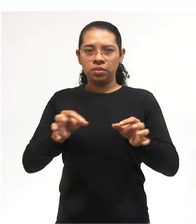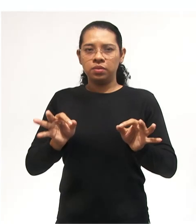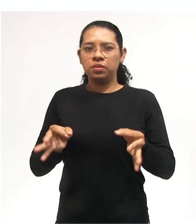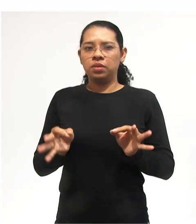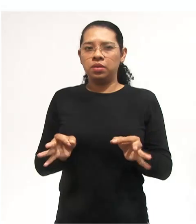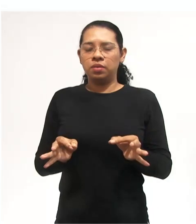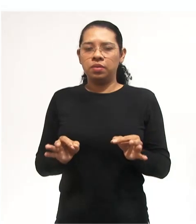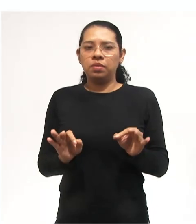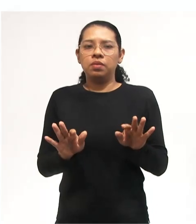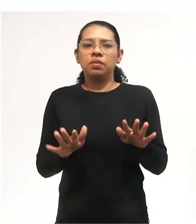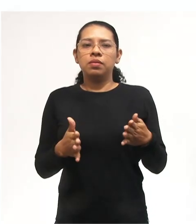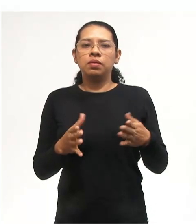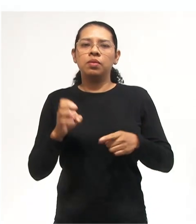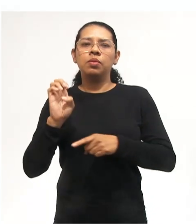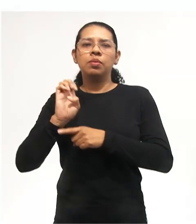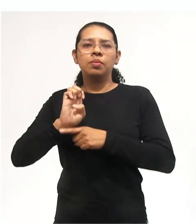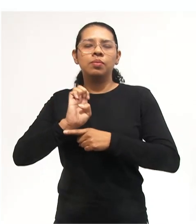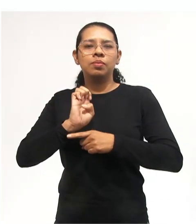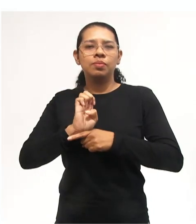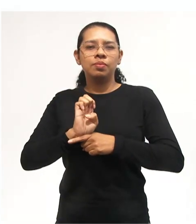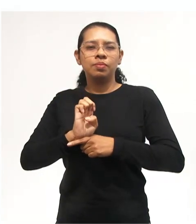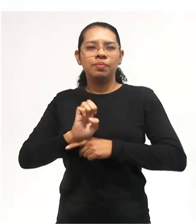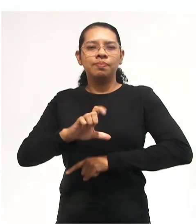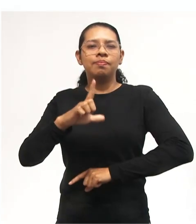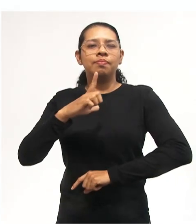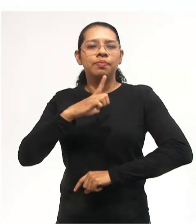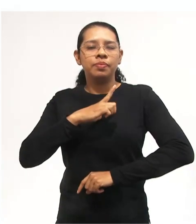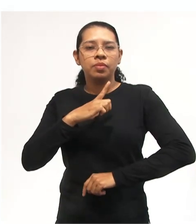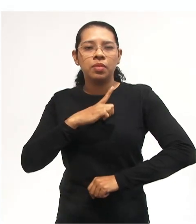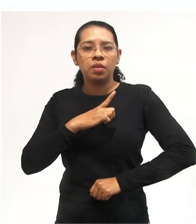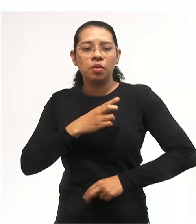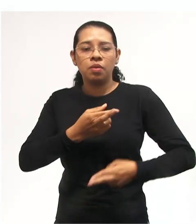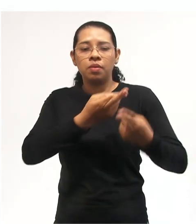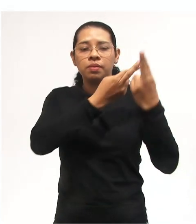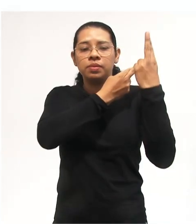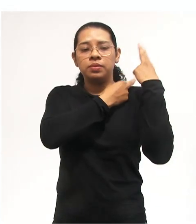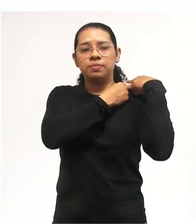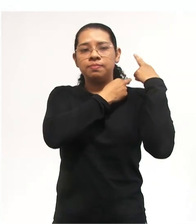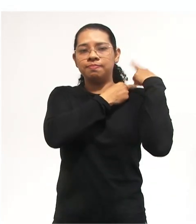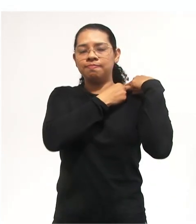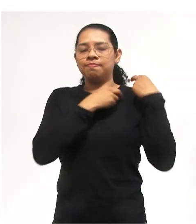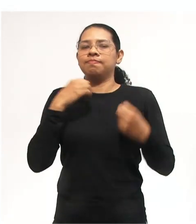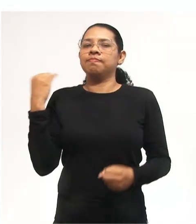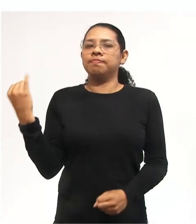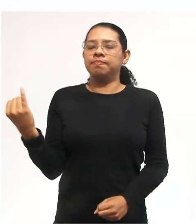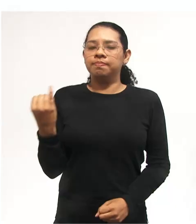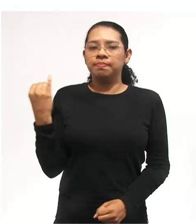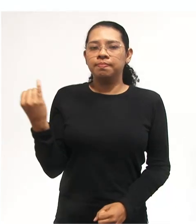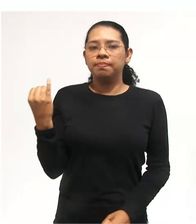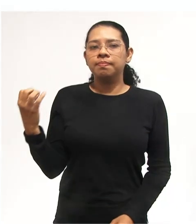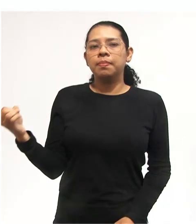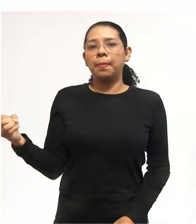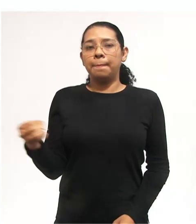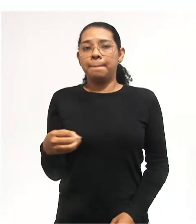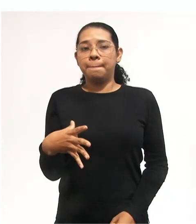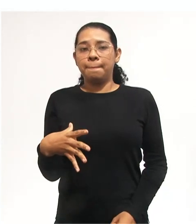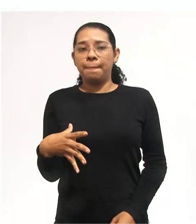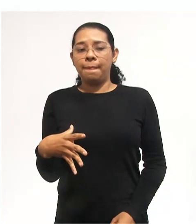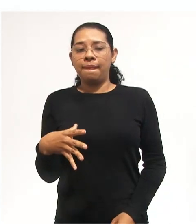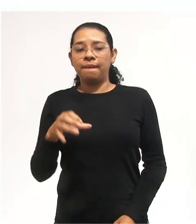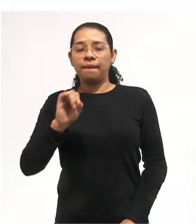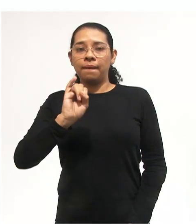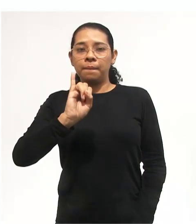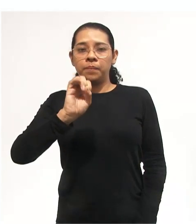Estado, ele tem um papel crucial na promoção da inovação. Esse é o ponto central da nossa discussão nessa